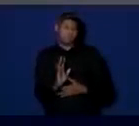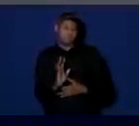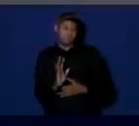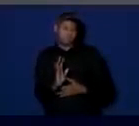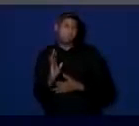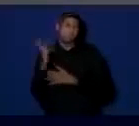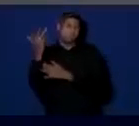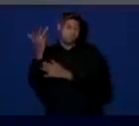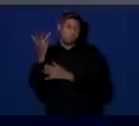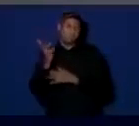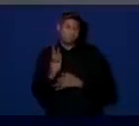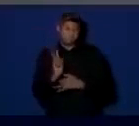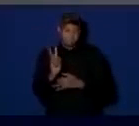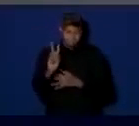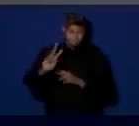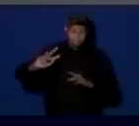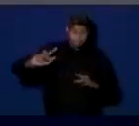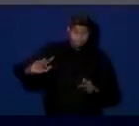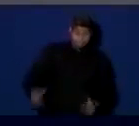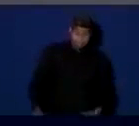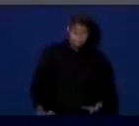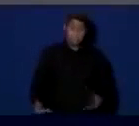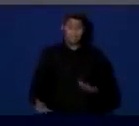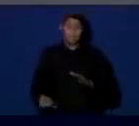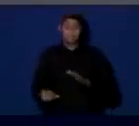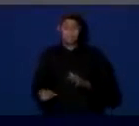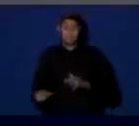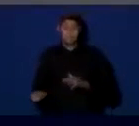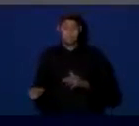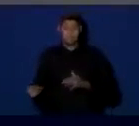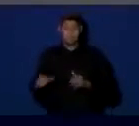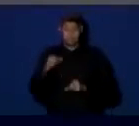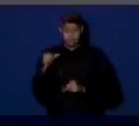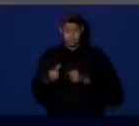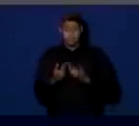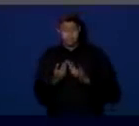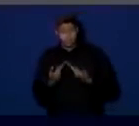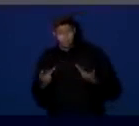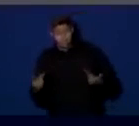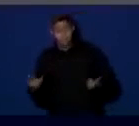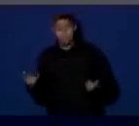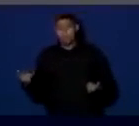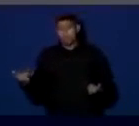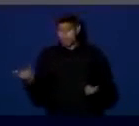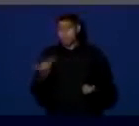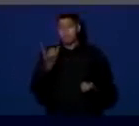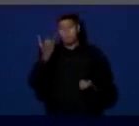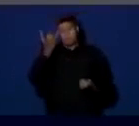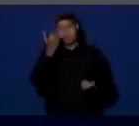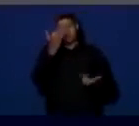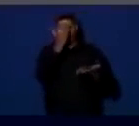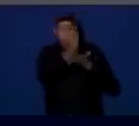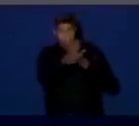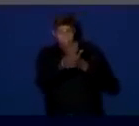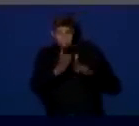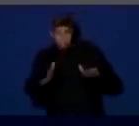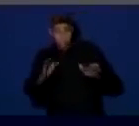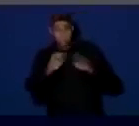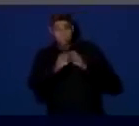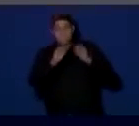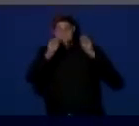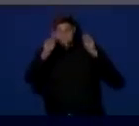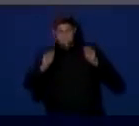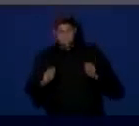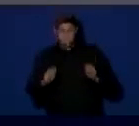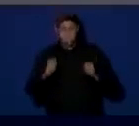Né? Toda vez que o ser humano mexe em algo, né, muito relevante, ele destrói aquele ecossistema.